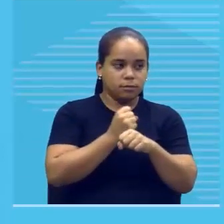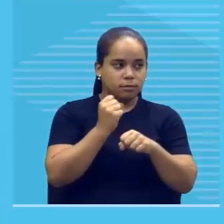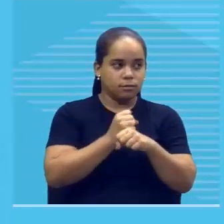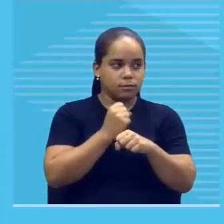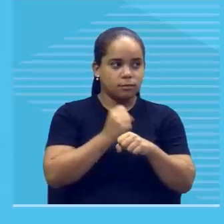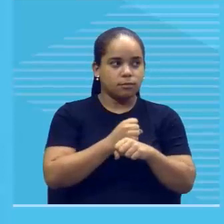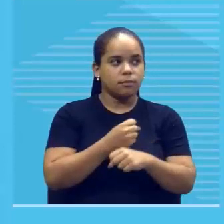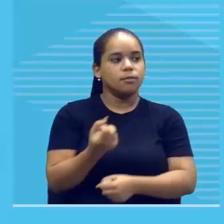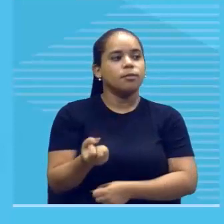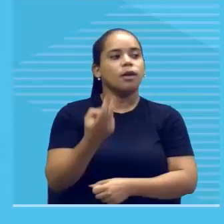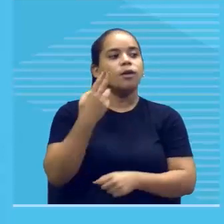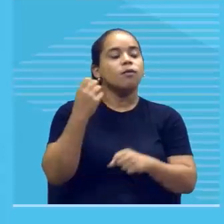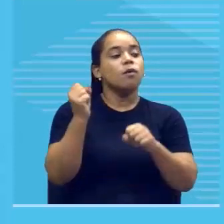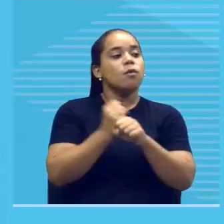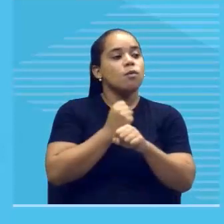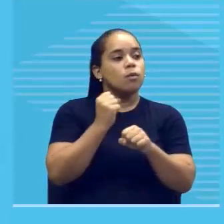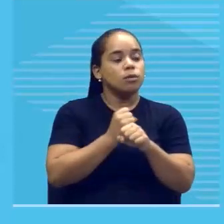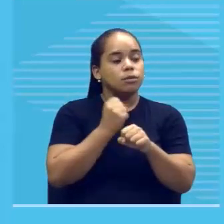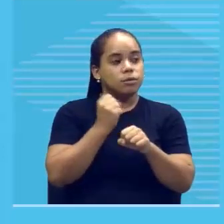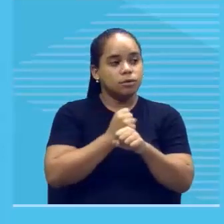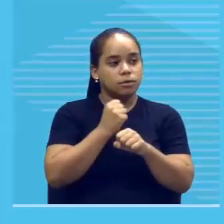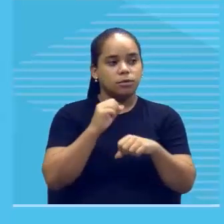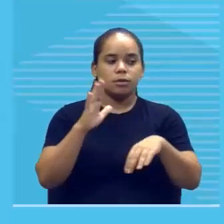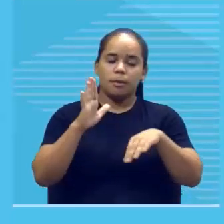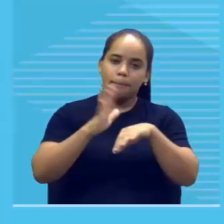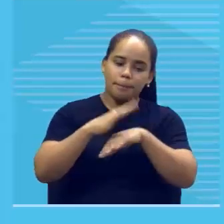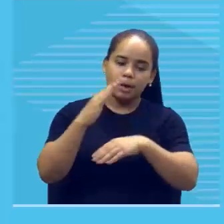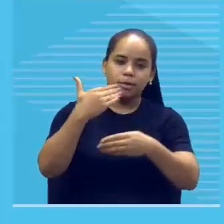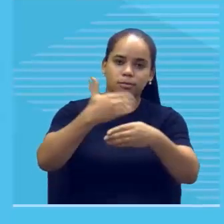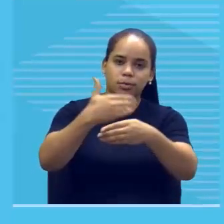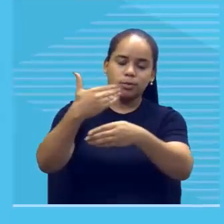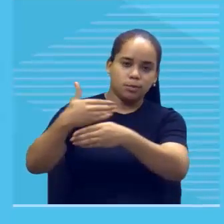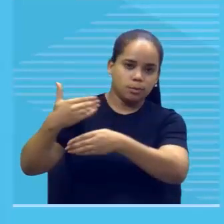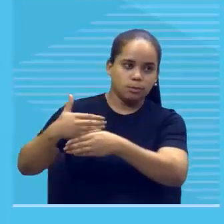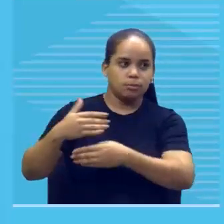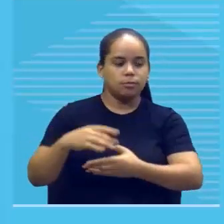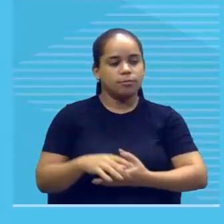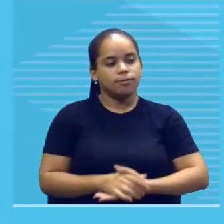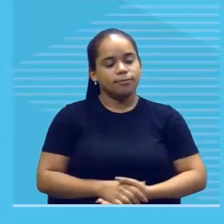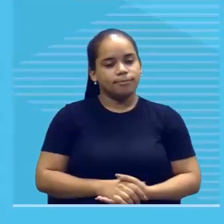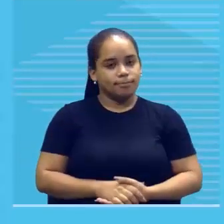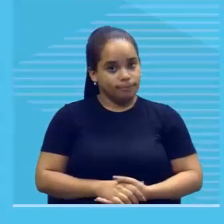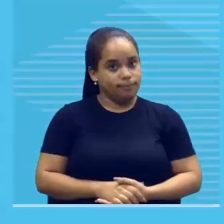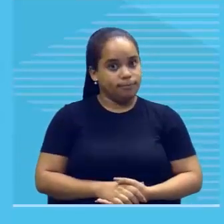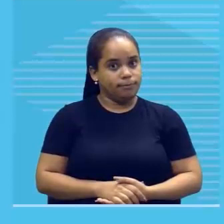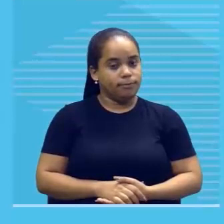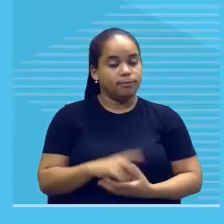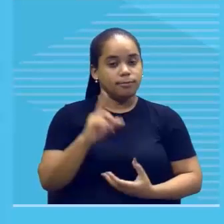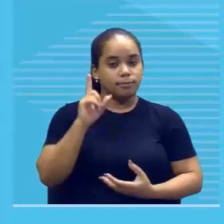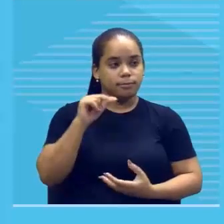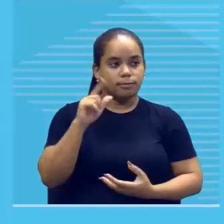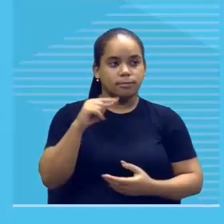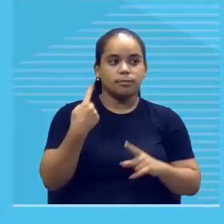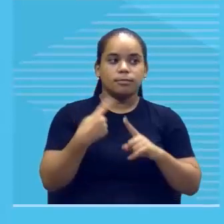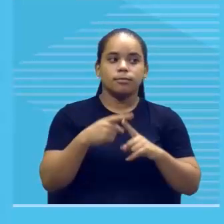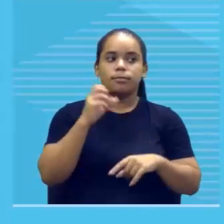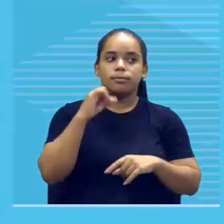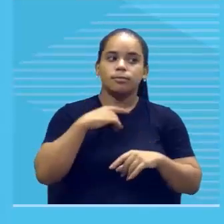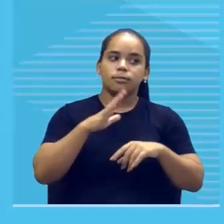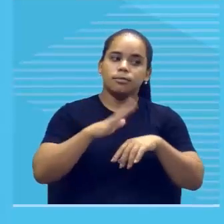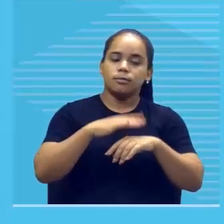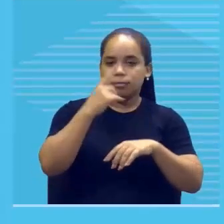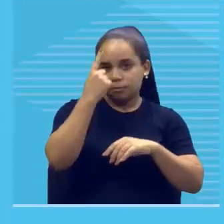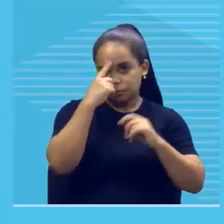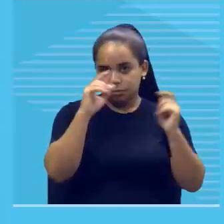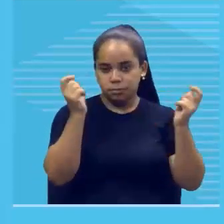e eu vou construir mais muros né não não não se eu tenho mais dias para construir com